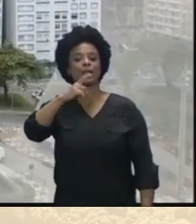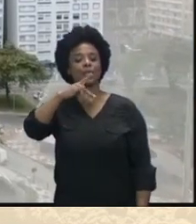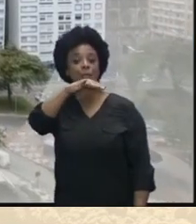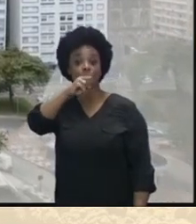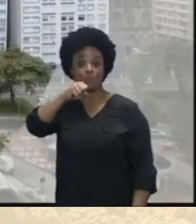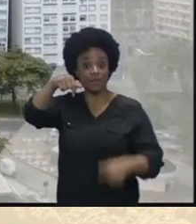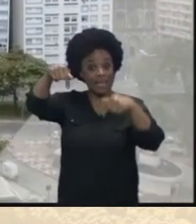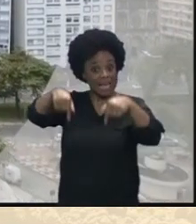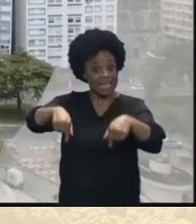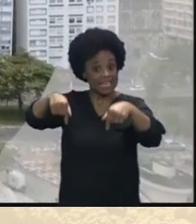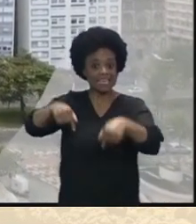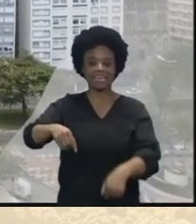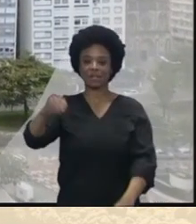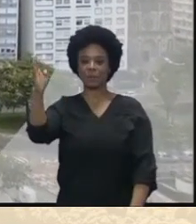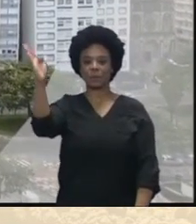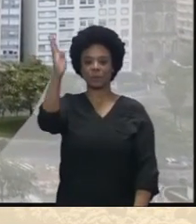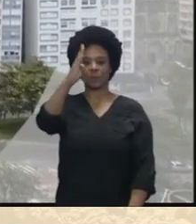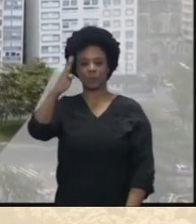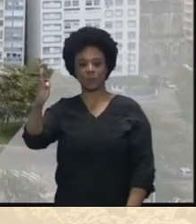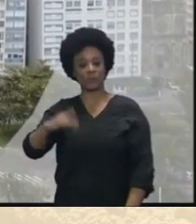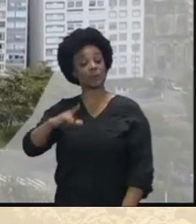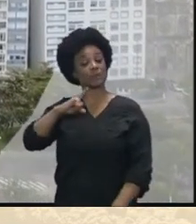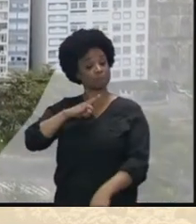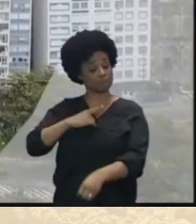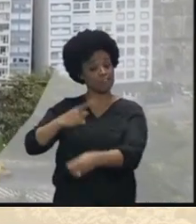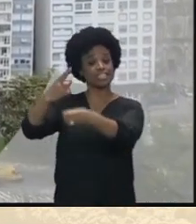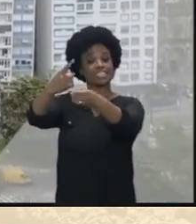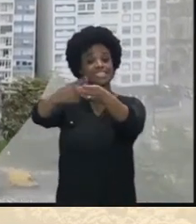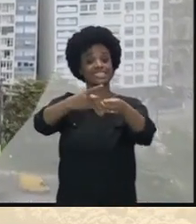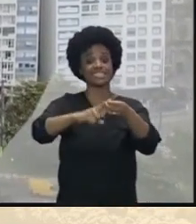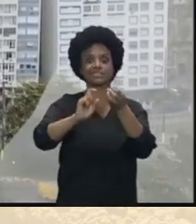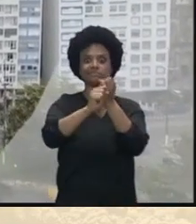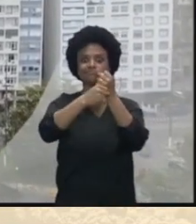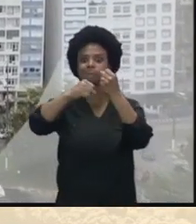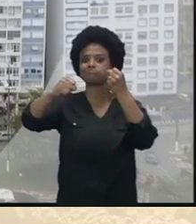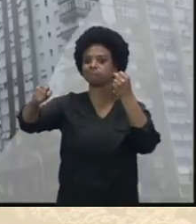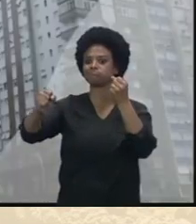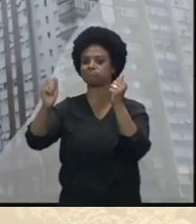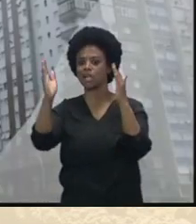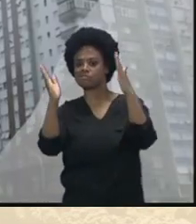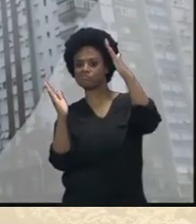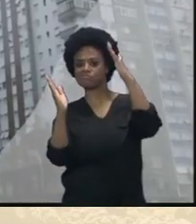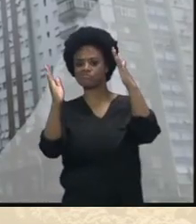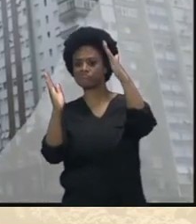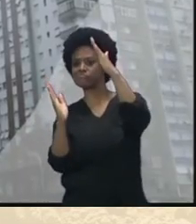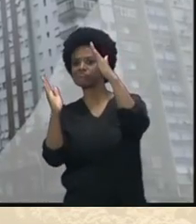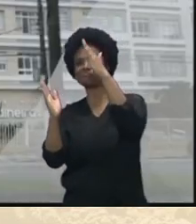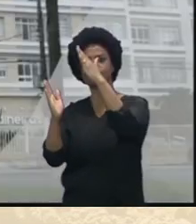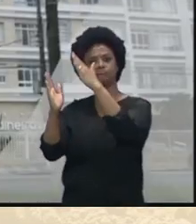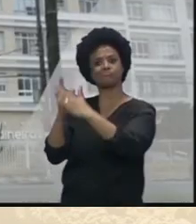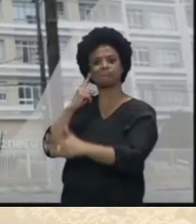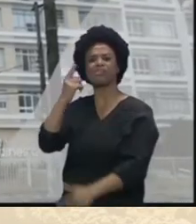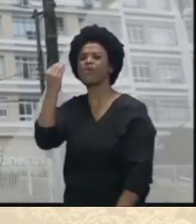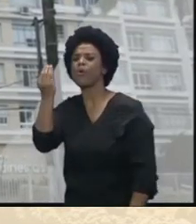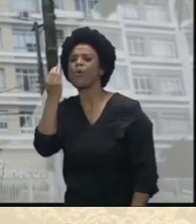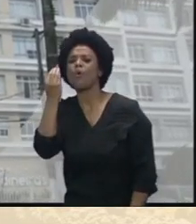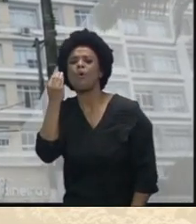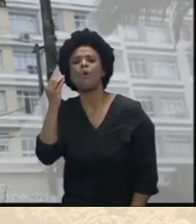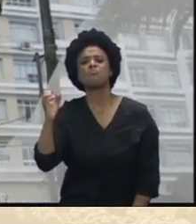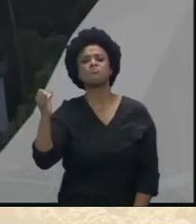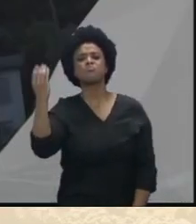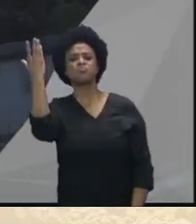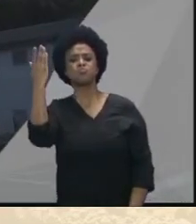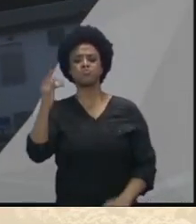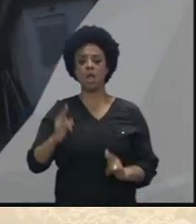Aqui mesmo no Brasil, temos uma cidade inteira com prédios e mais prédios inclinados. E nós fomos lá entender como isso